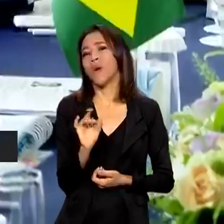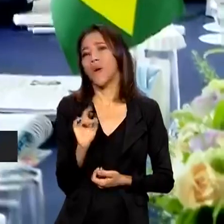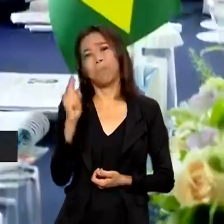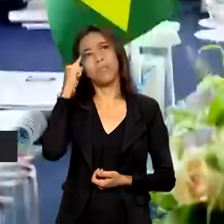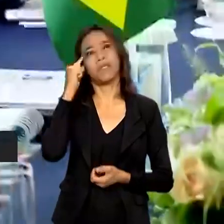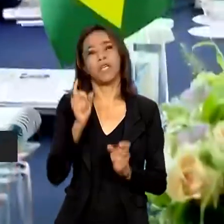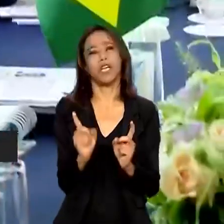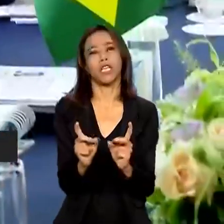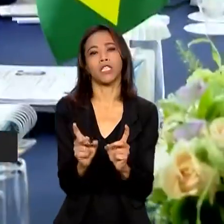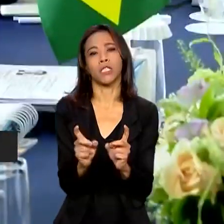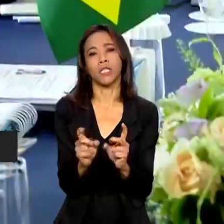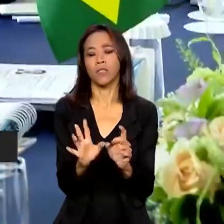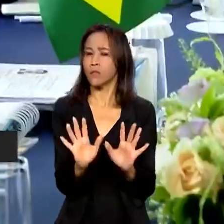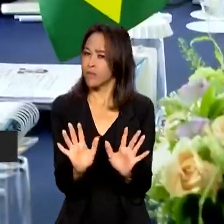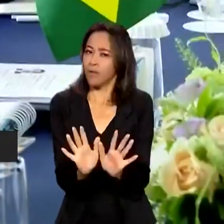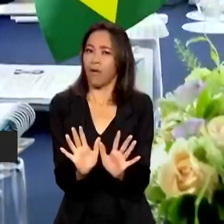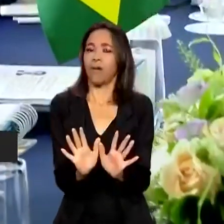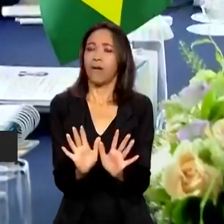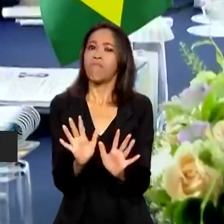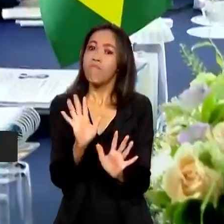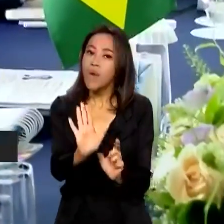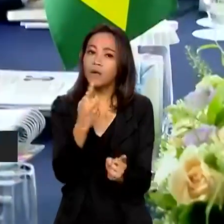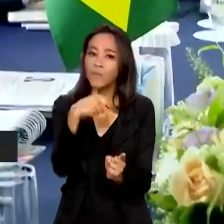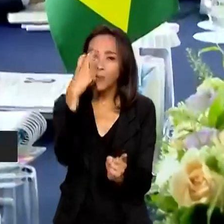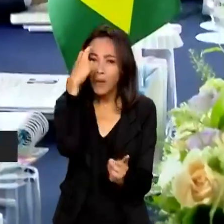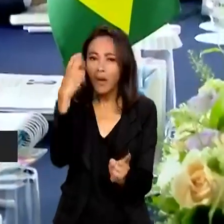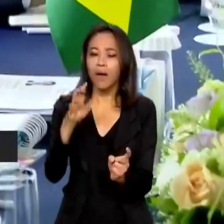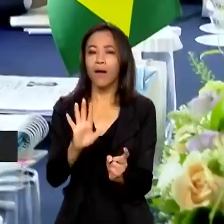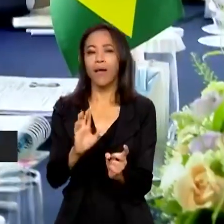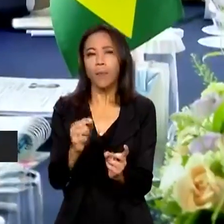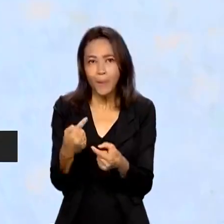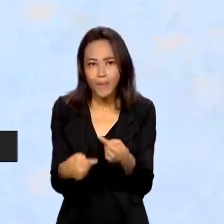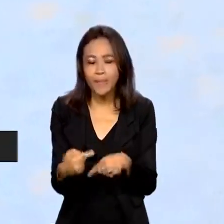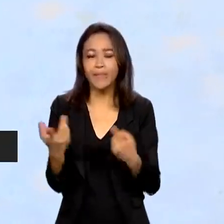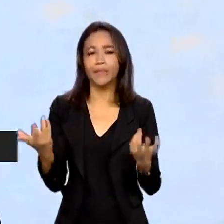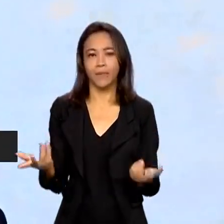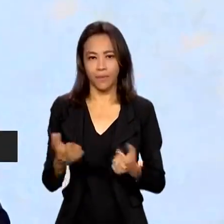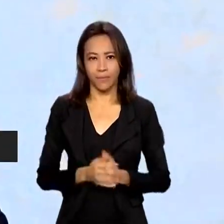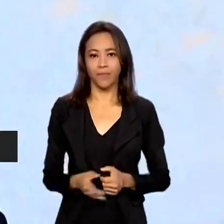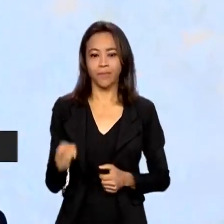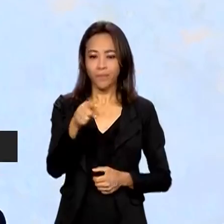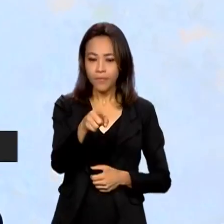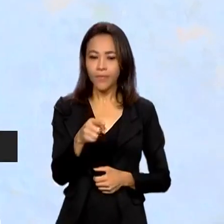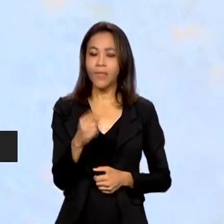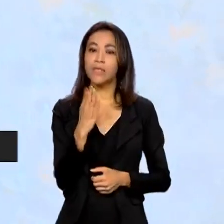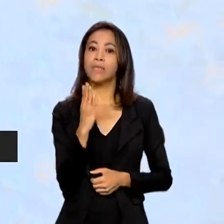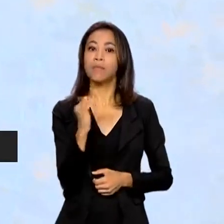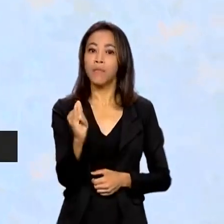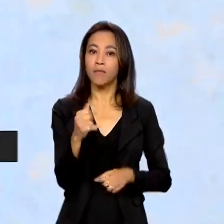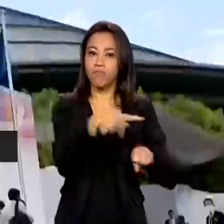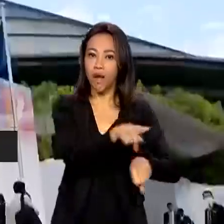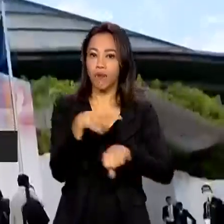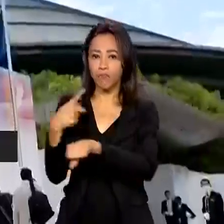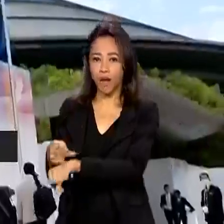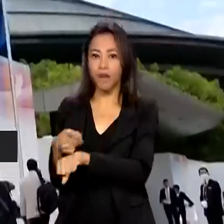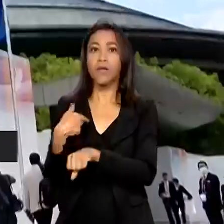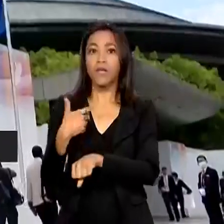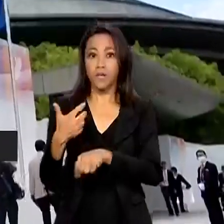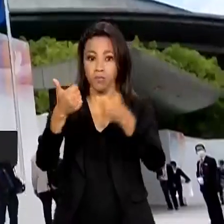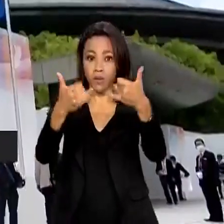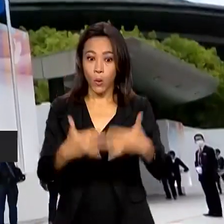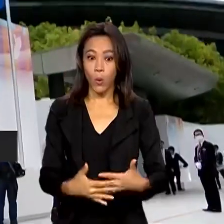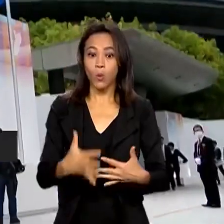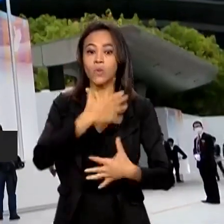comercial, mas do ponto de vista cultural, do ponto de vista político. Nas bilaterais, Lula ainda tratou do endividamento